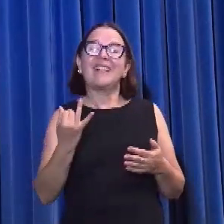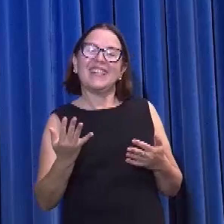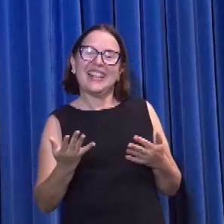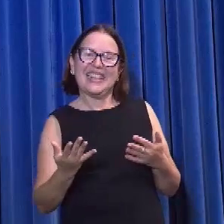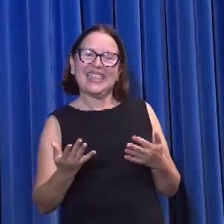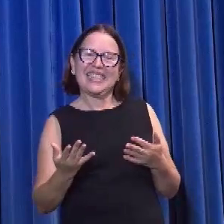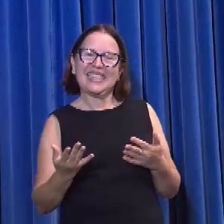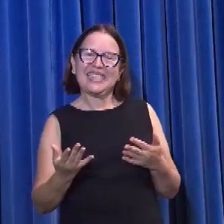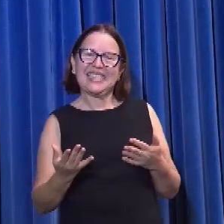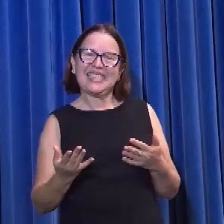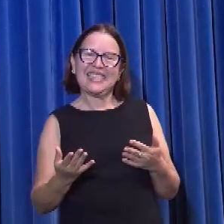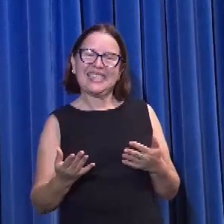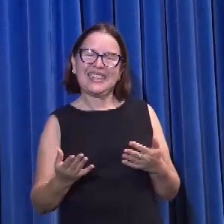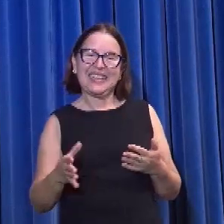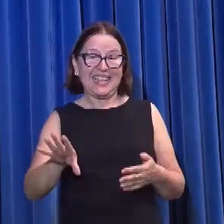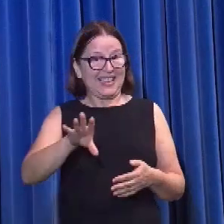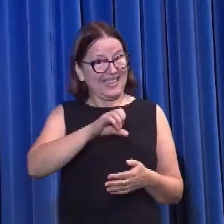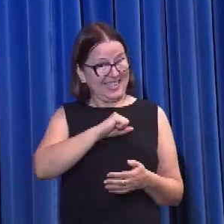Espírito é